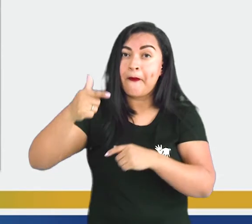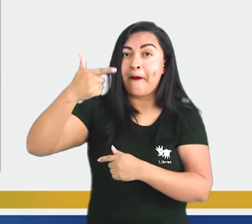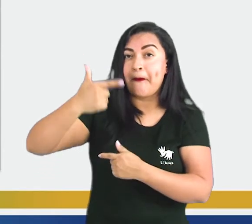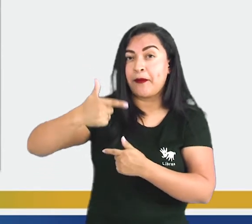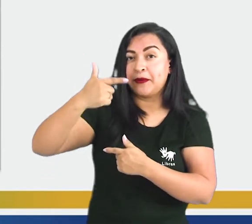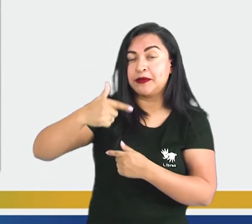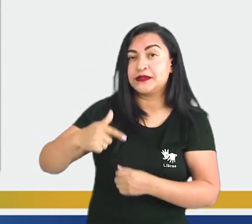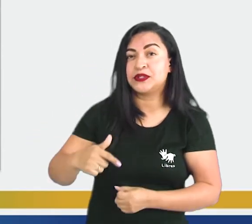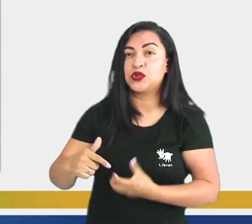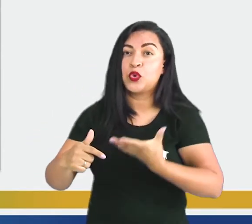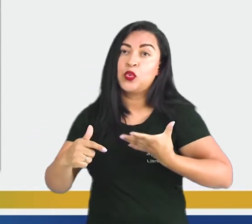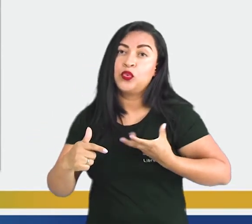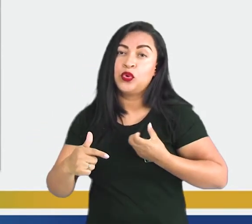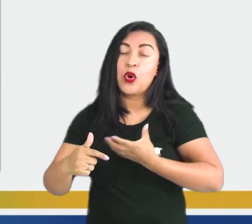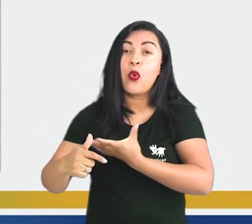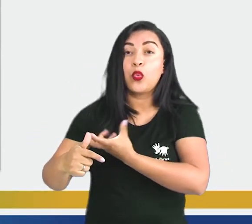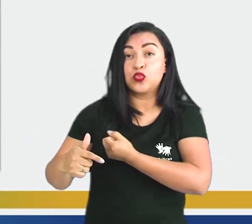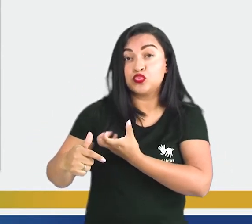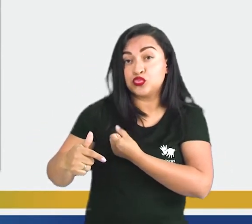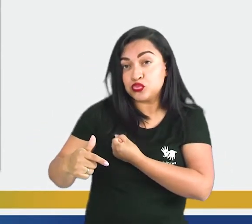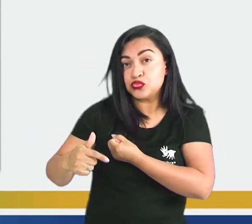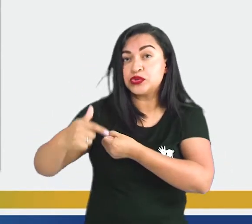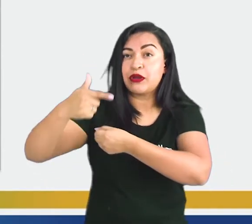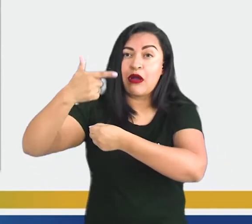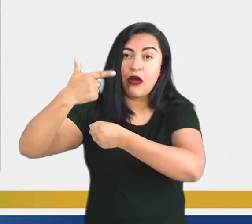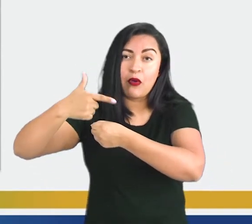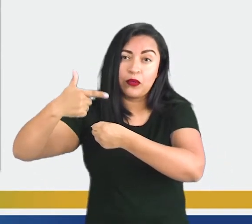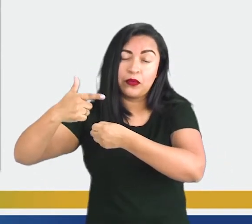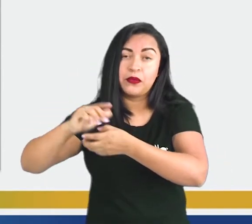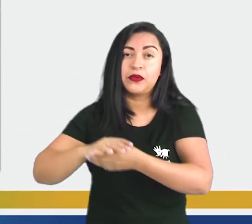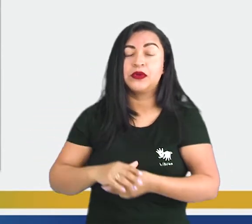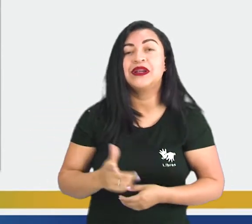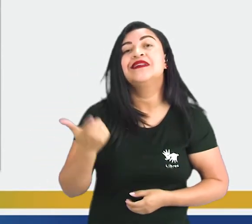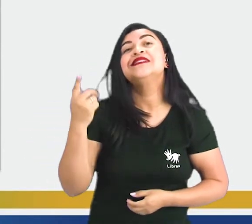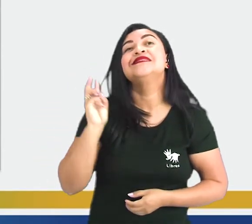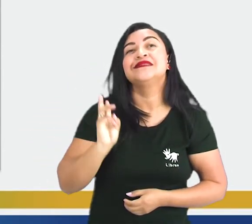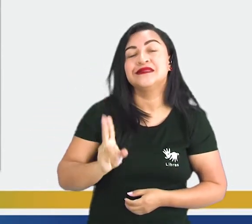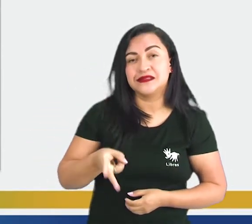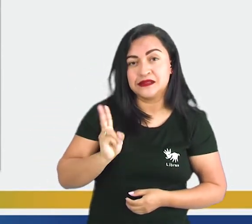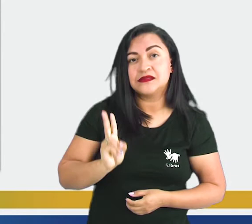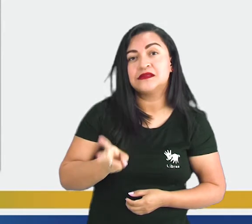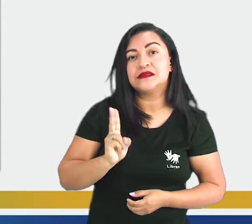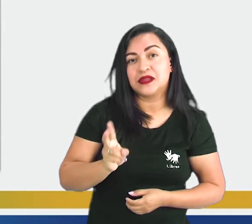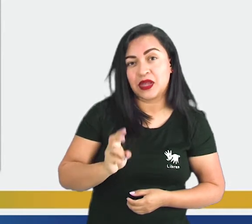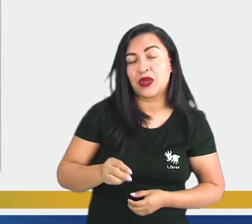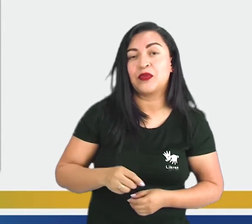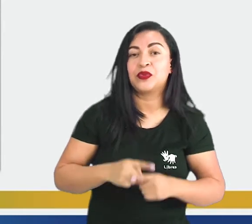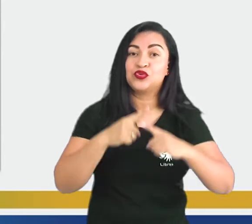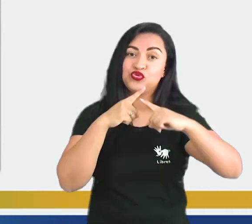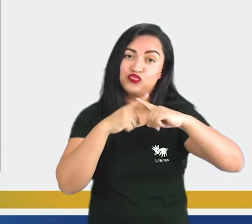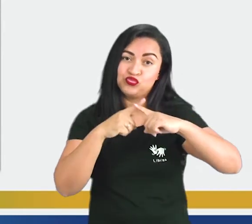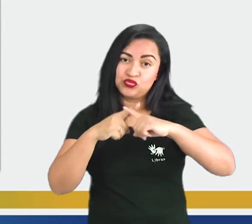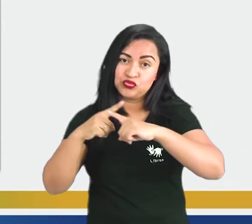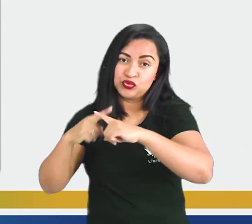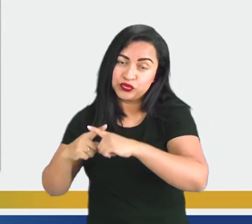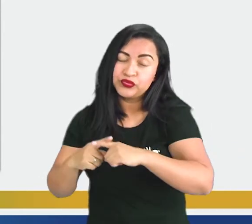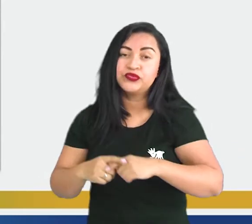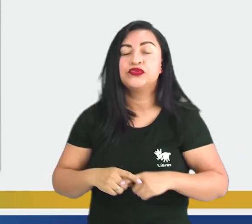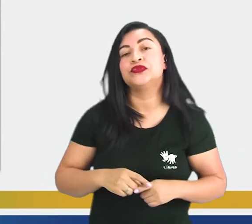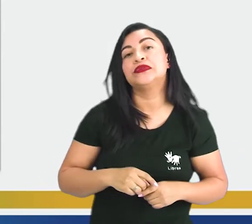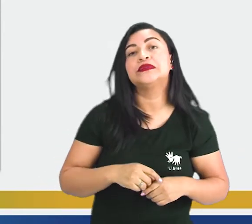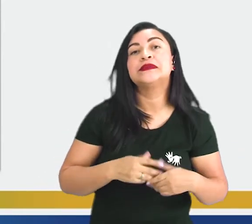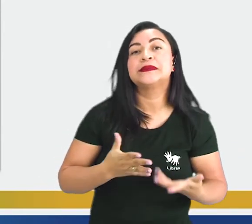vai acontecer quando estivermos utilizando os múltiplos e submúltiplos aí do metro, né?